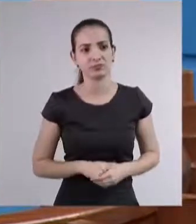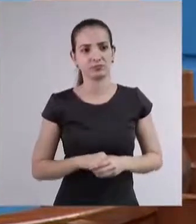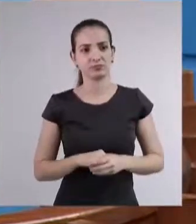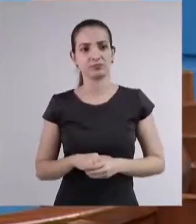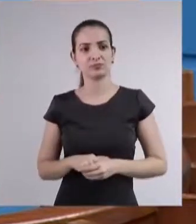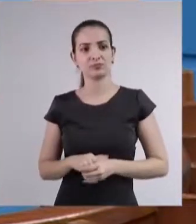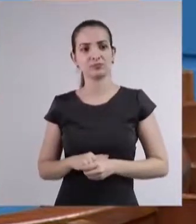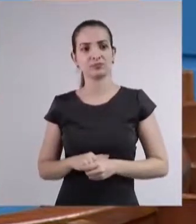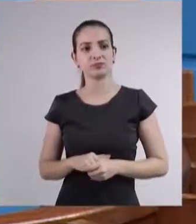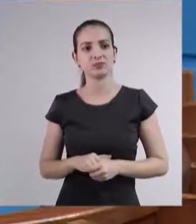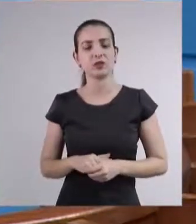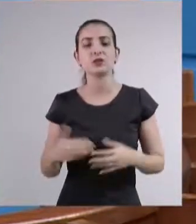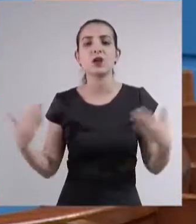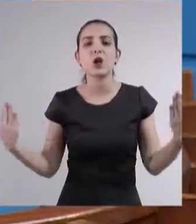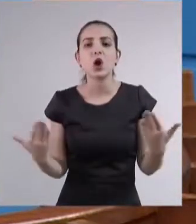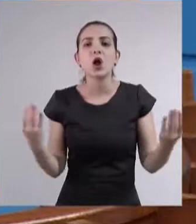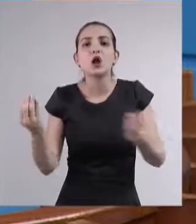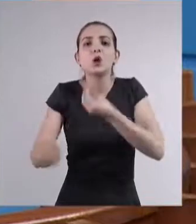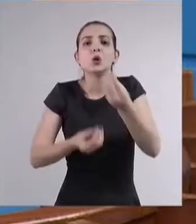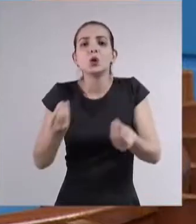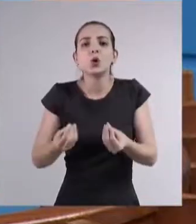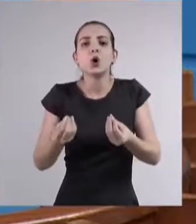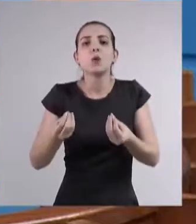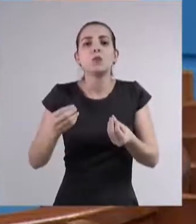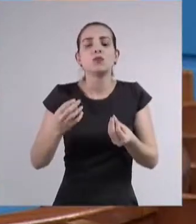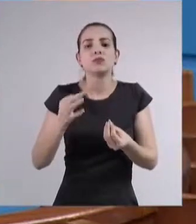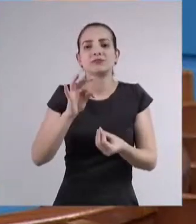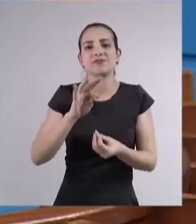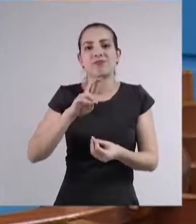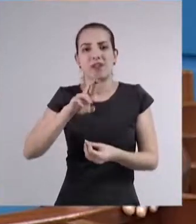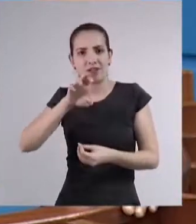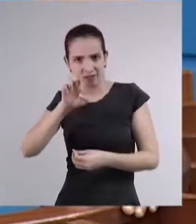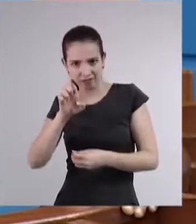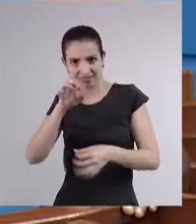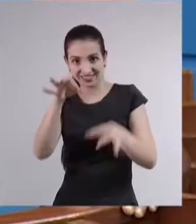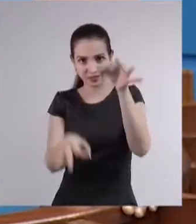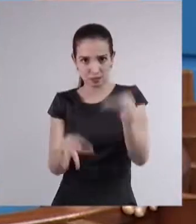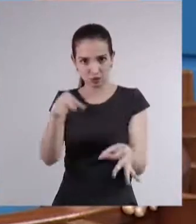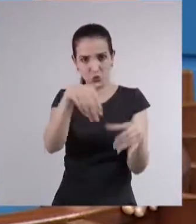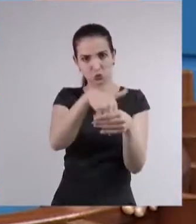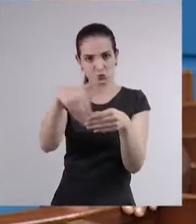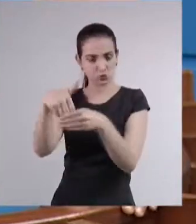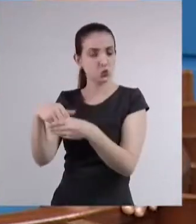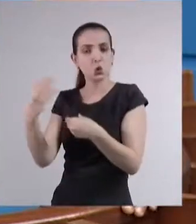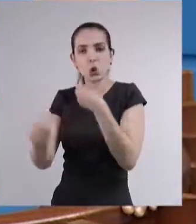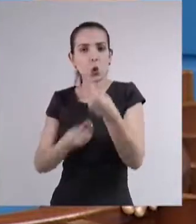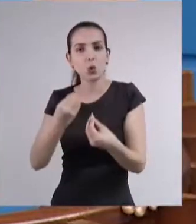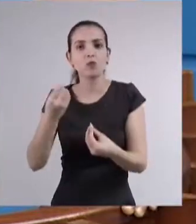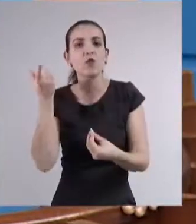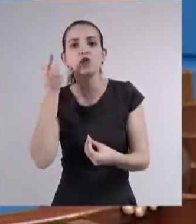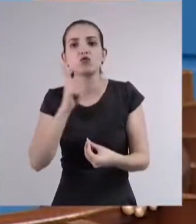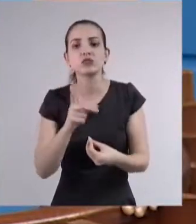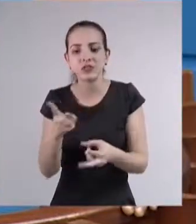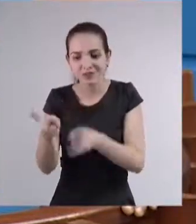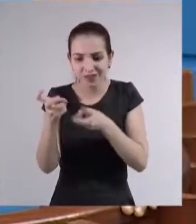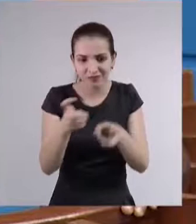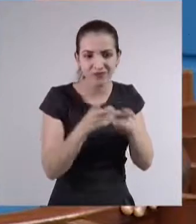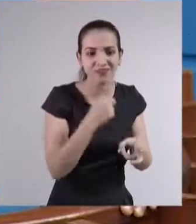vai coibir essa prática. Por quê? Porque ela